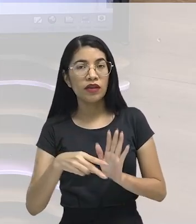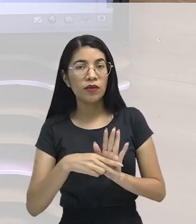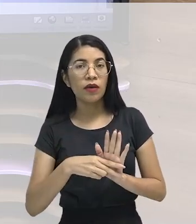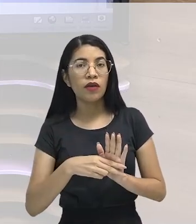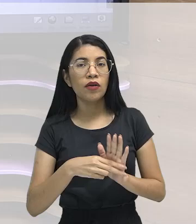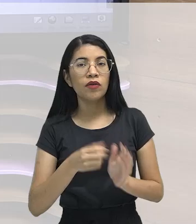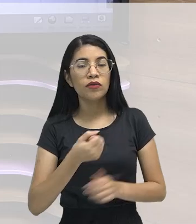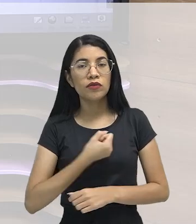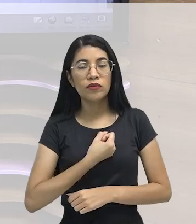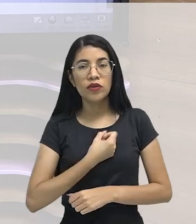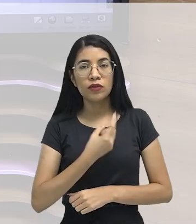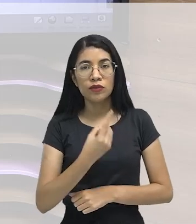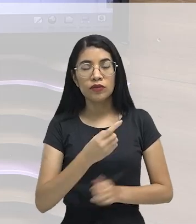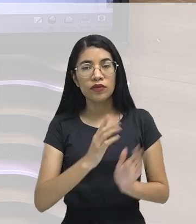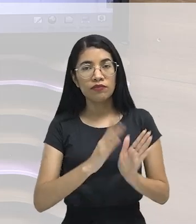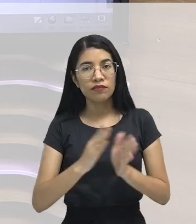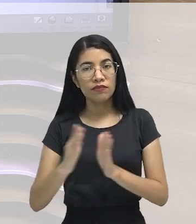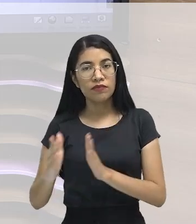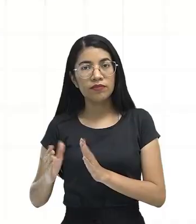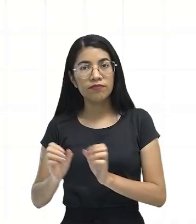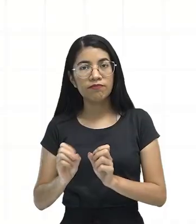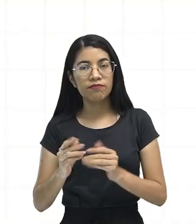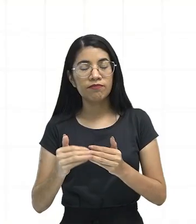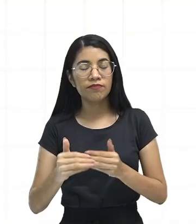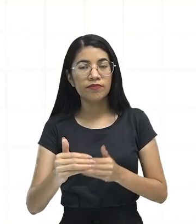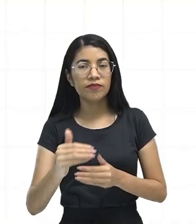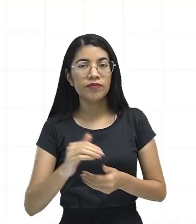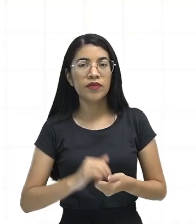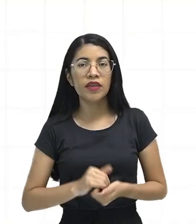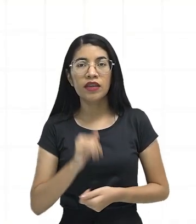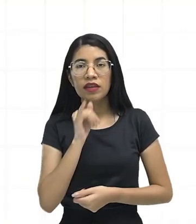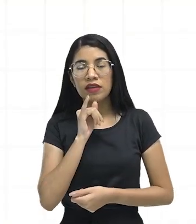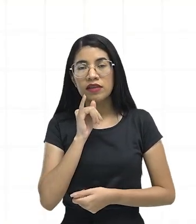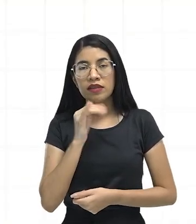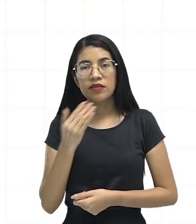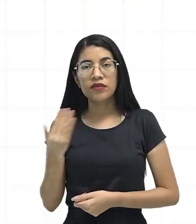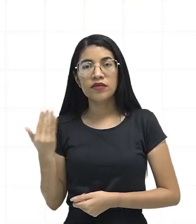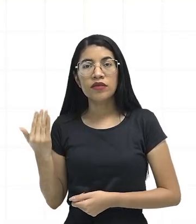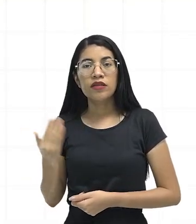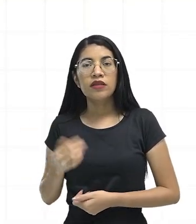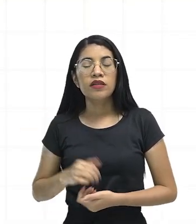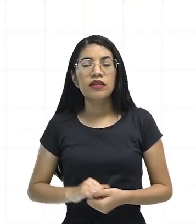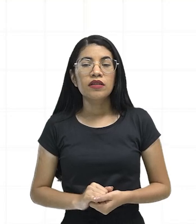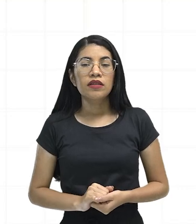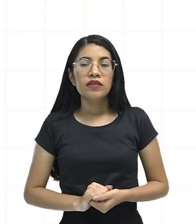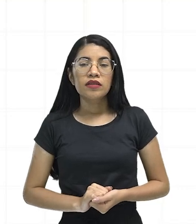da sequência, ok? Vamos seguindo, vamos lá para o próximo exemplo.